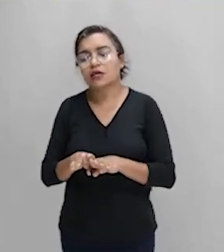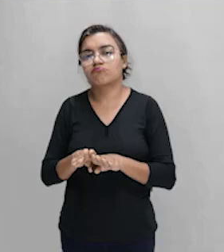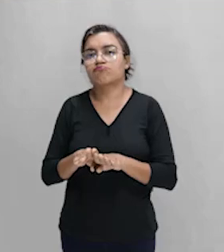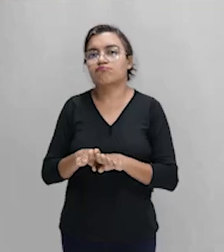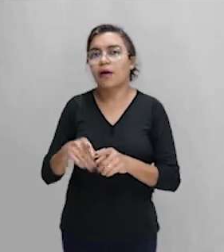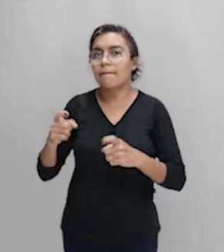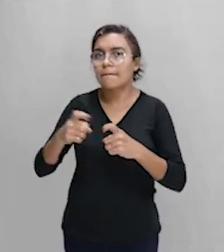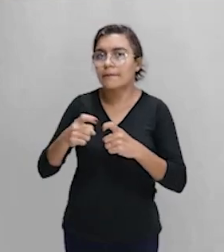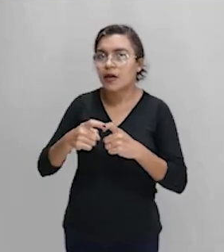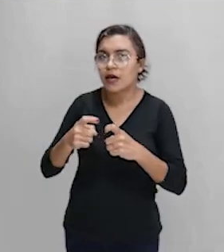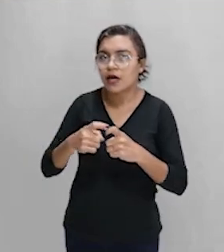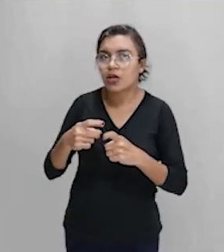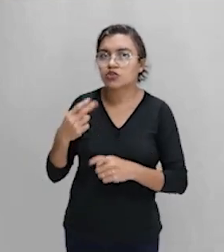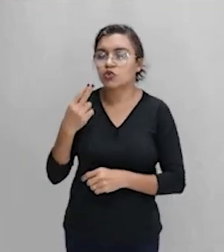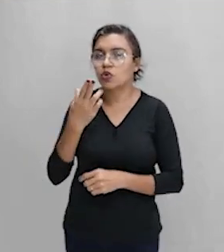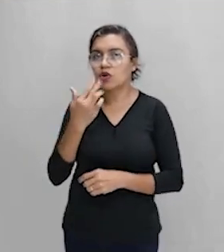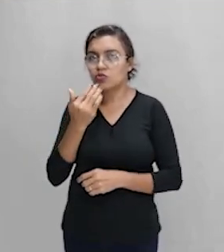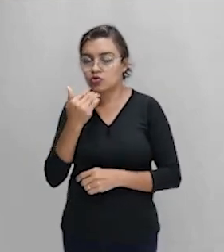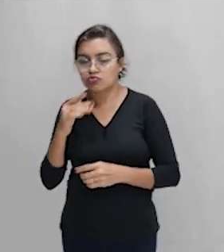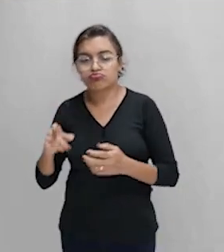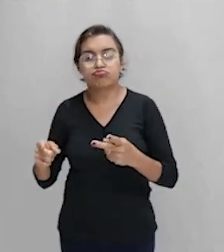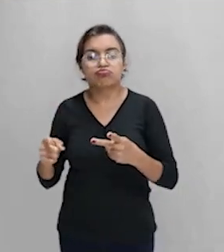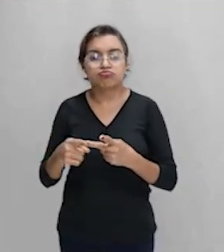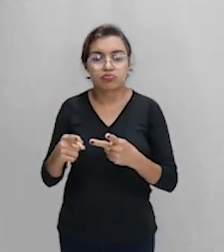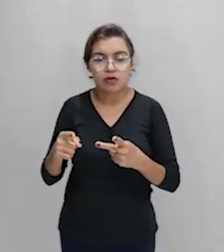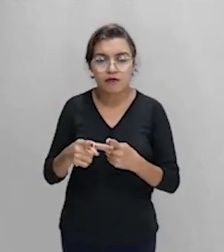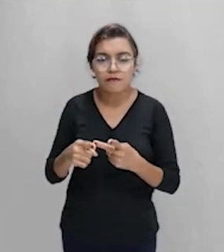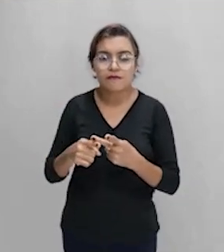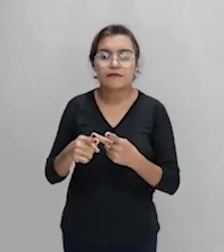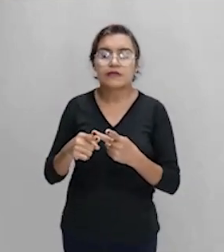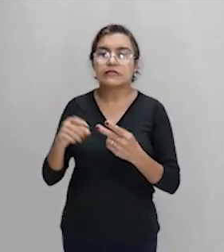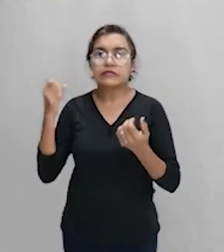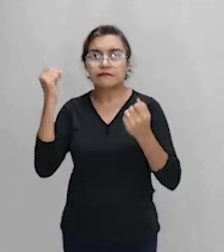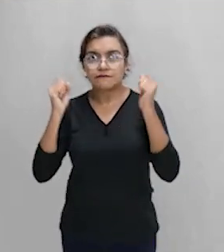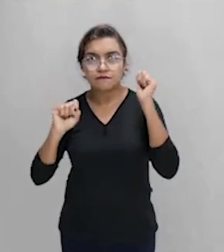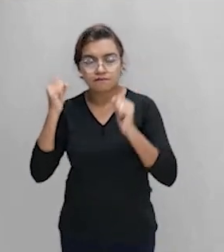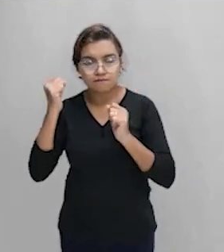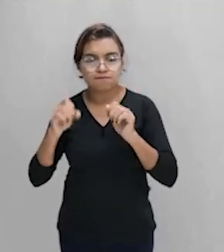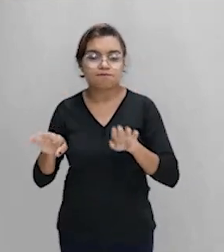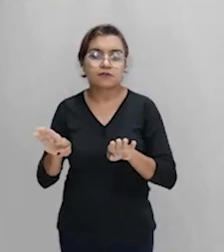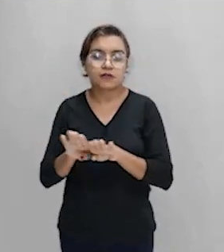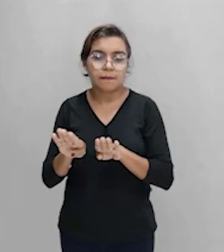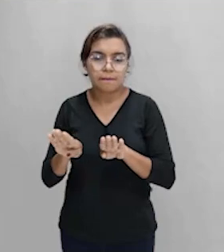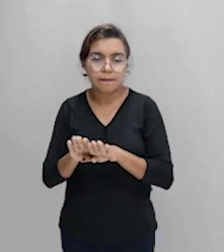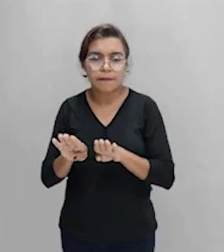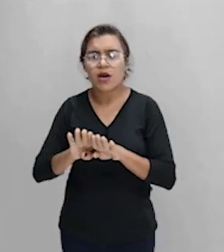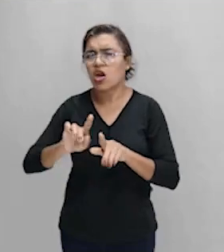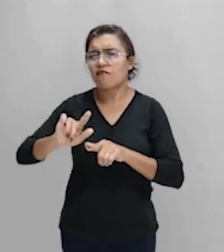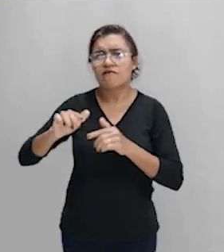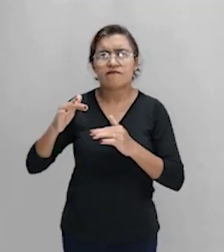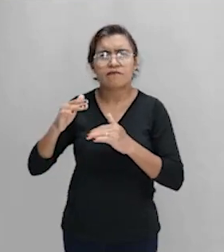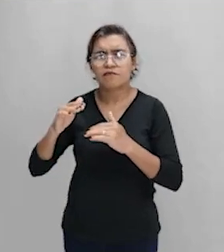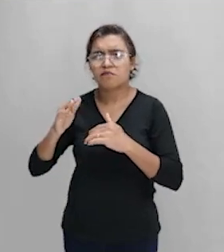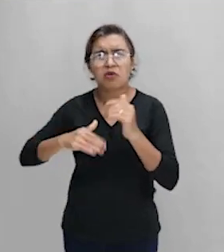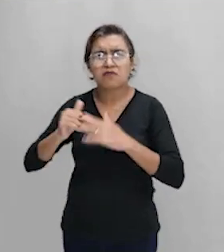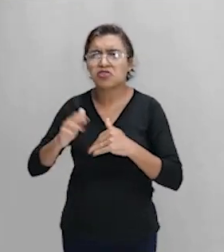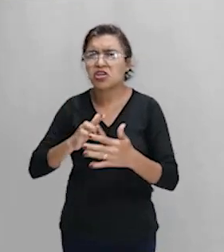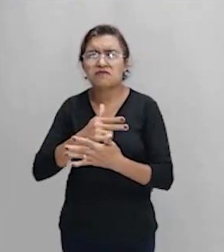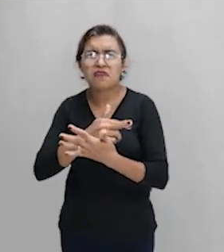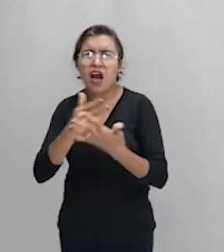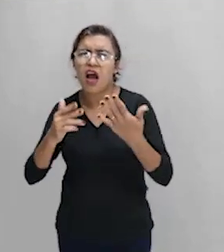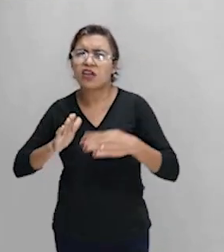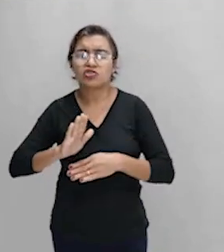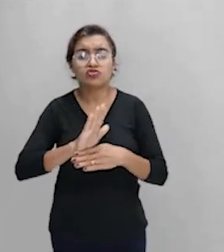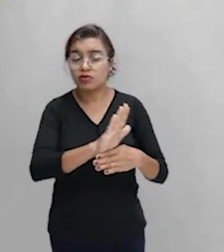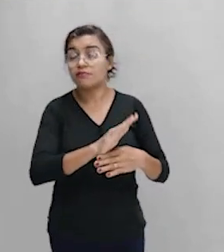tem um fisioterapeuta, ele tem toda uma galera que está ali por trás para tentar auxiliar, fazer com que esse atleta chegue ao seu